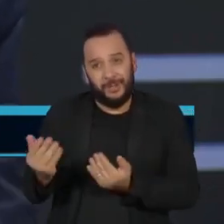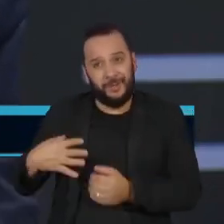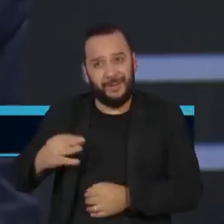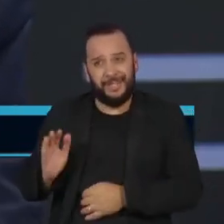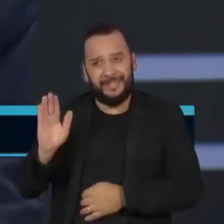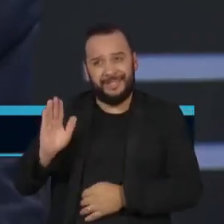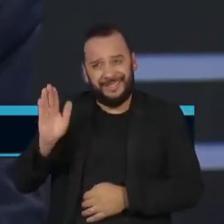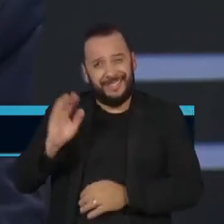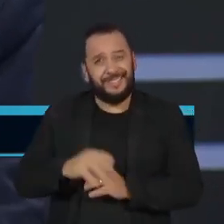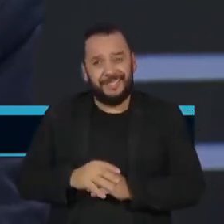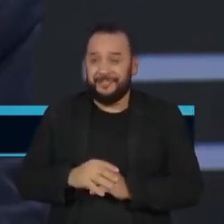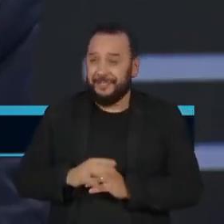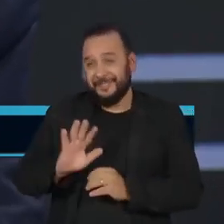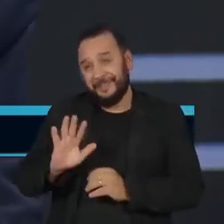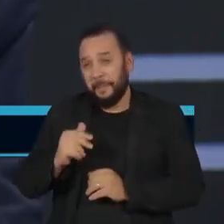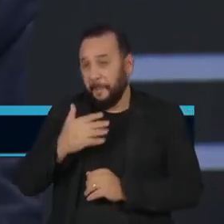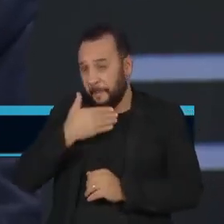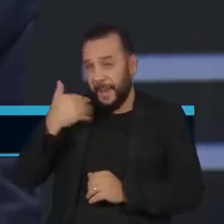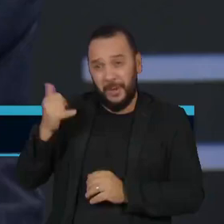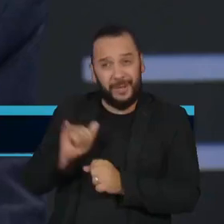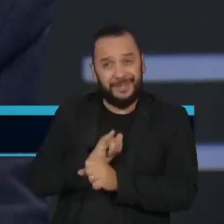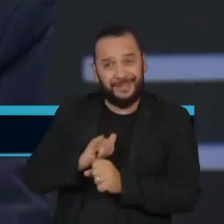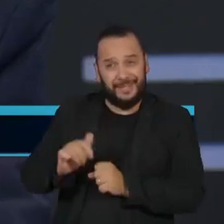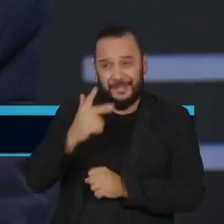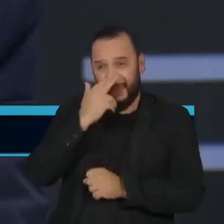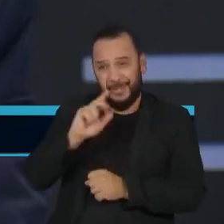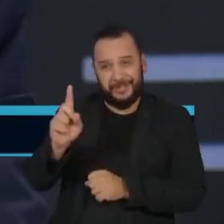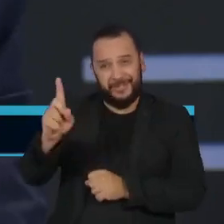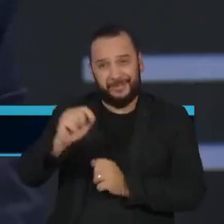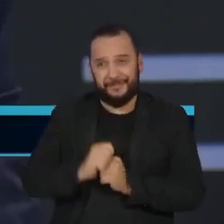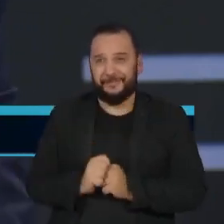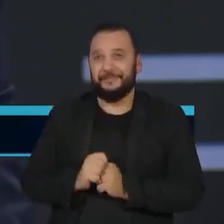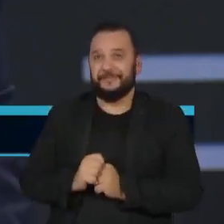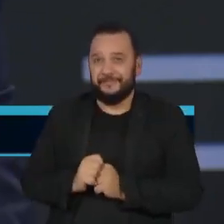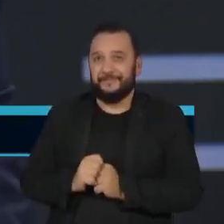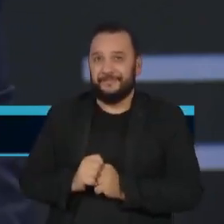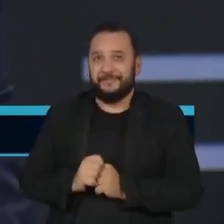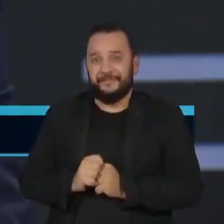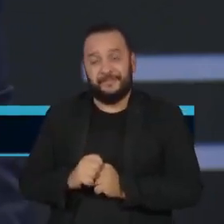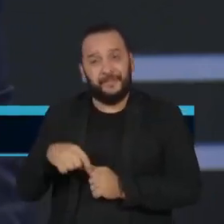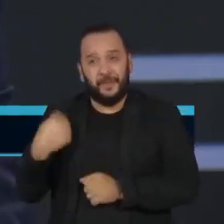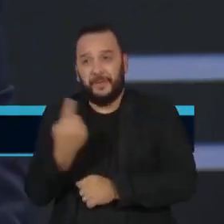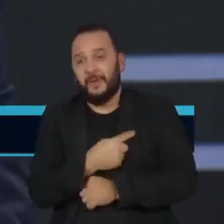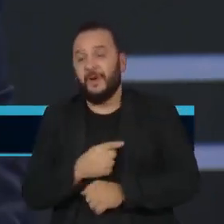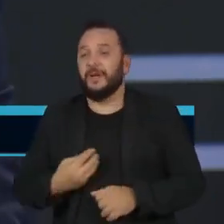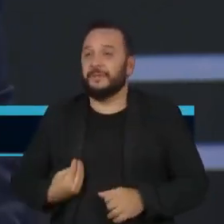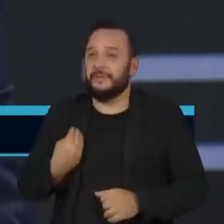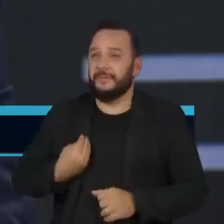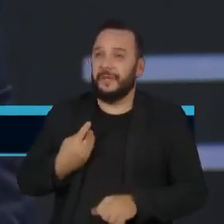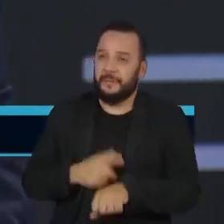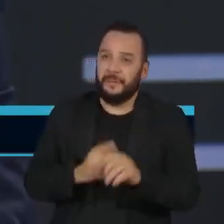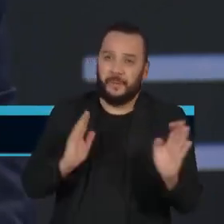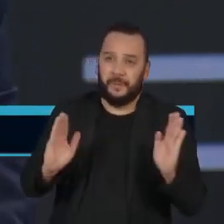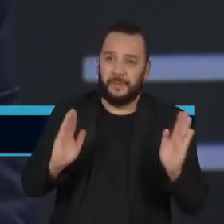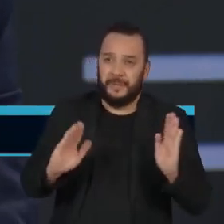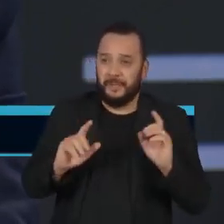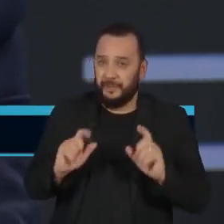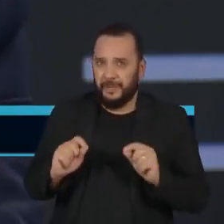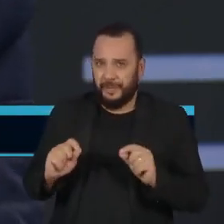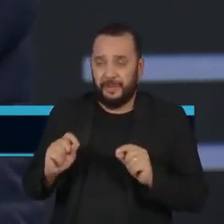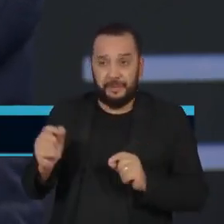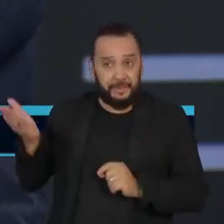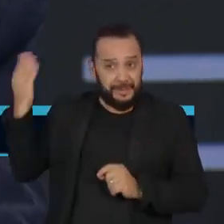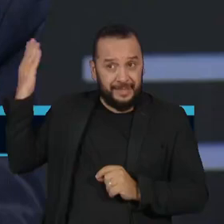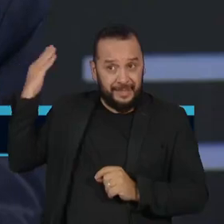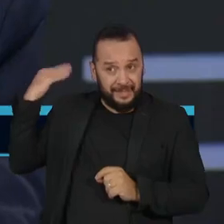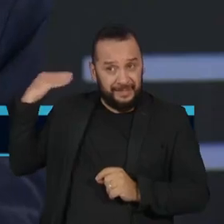candidatos não me parece a melhor saída, né? Eu acho que nós vivemos um tempo, o curioso é o seguinte, durante o período do